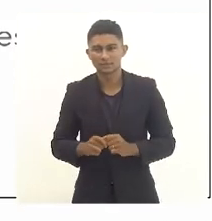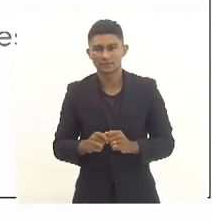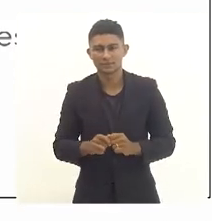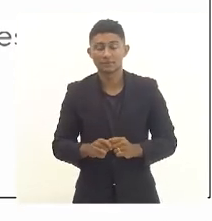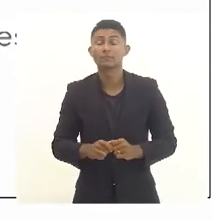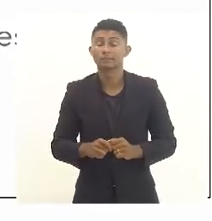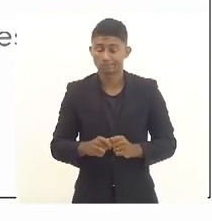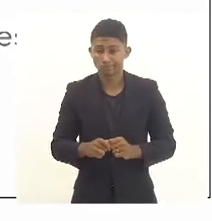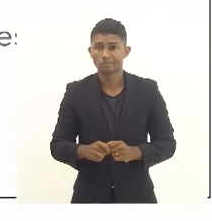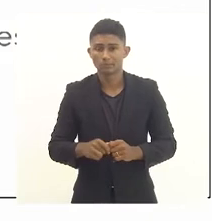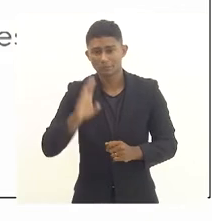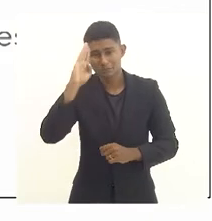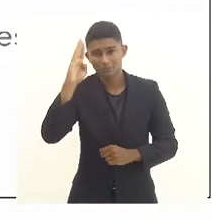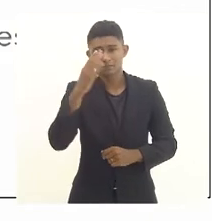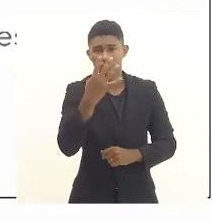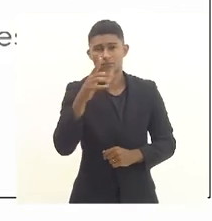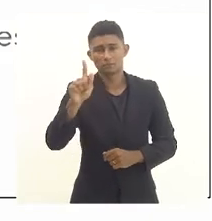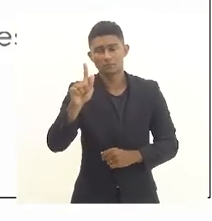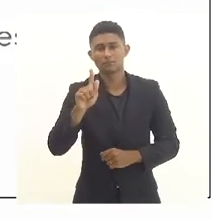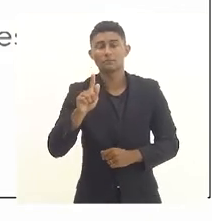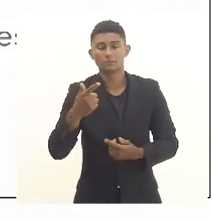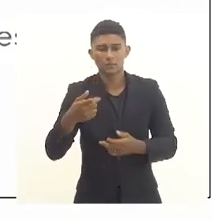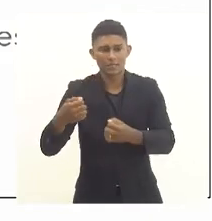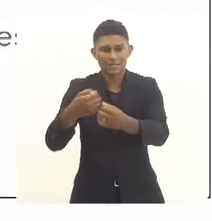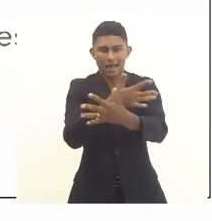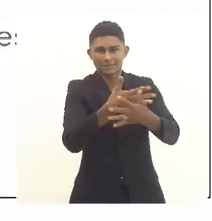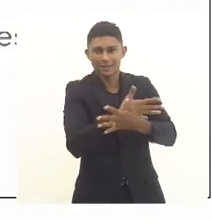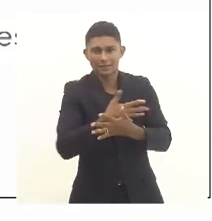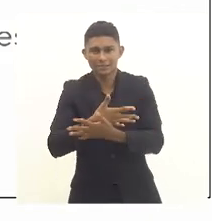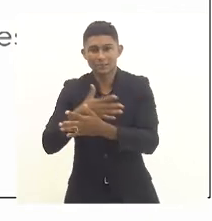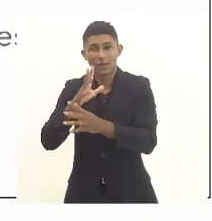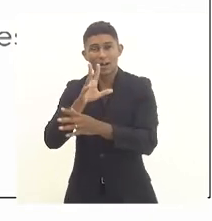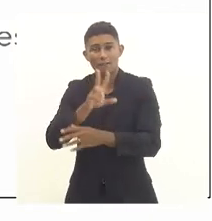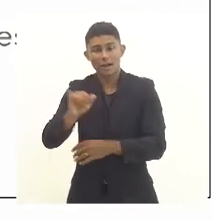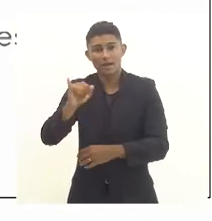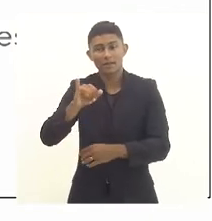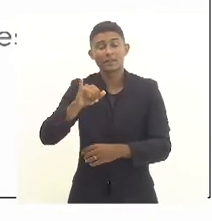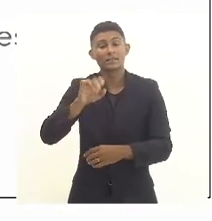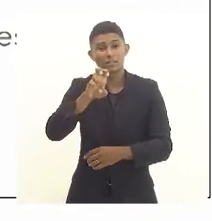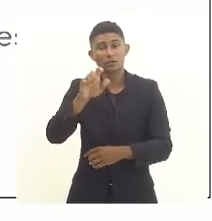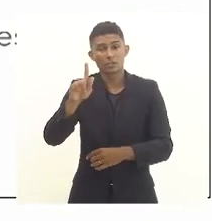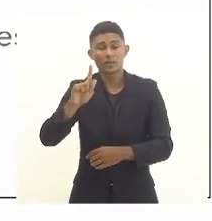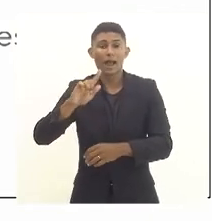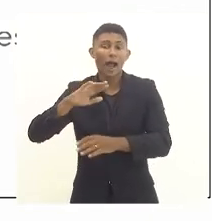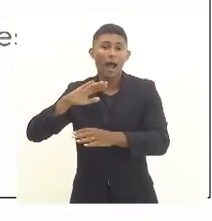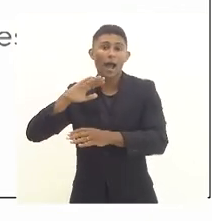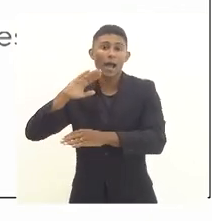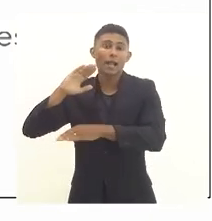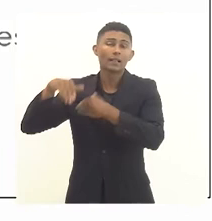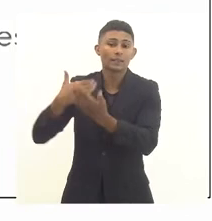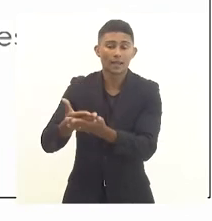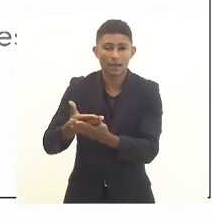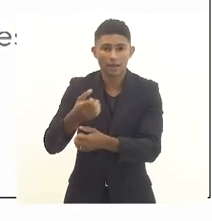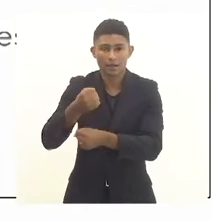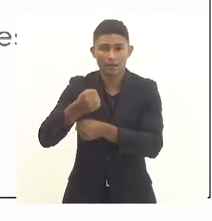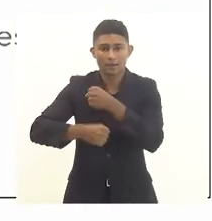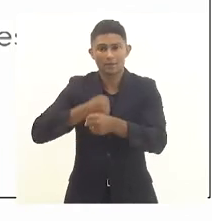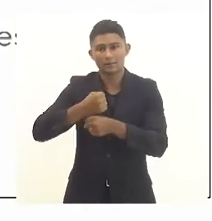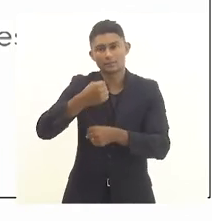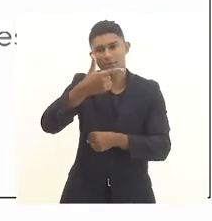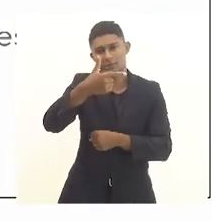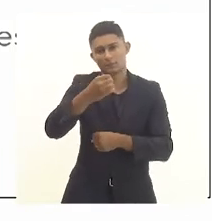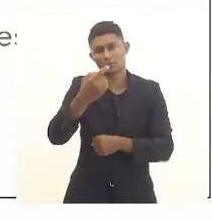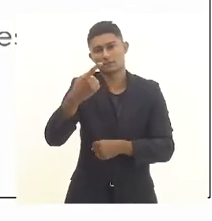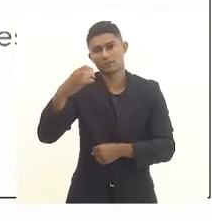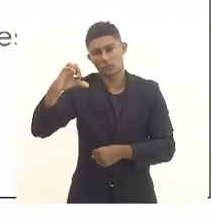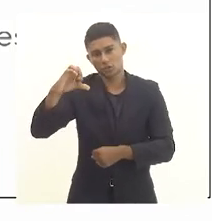4G, 92 municípios vão receber 5G até 2029, 100% dos municípios, a primeira capital agora até